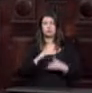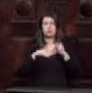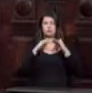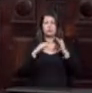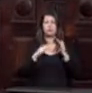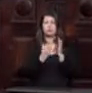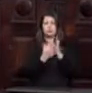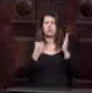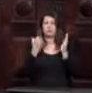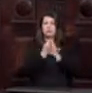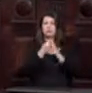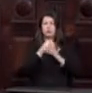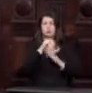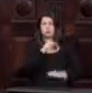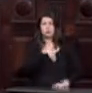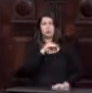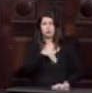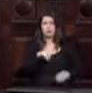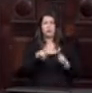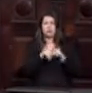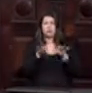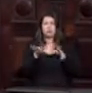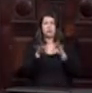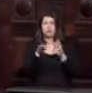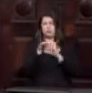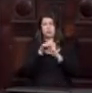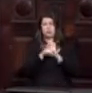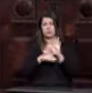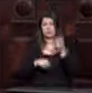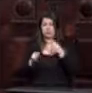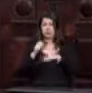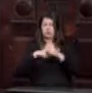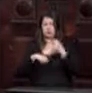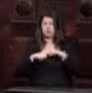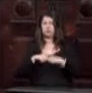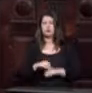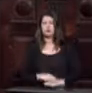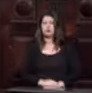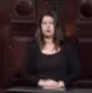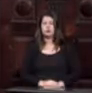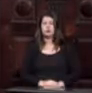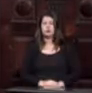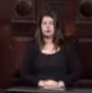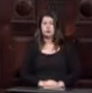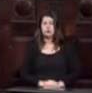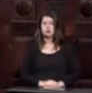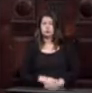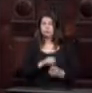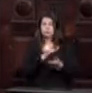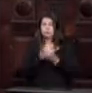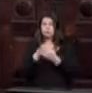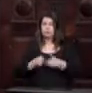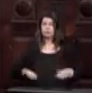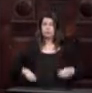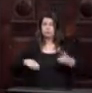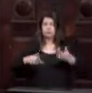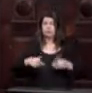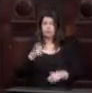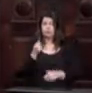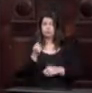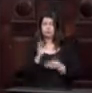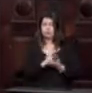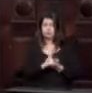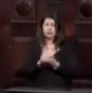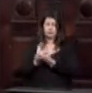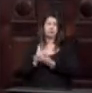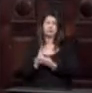fluxo da folha de pagamento e programas de demissão voluntária. Inciso 5, pagamento de despesas com recursos oriundos